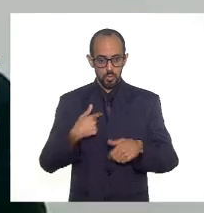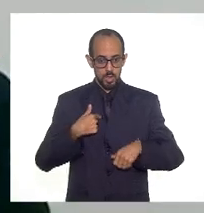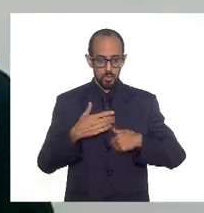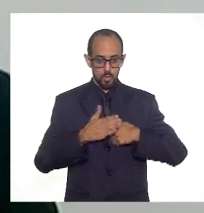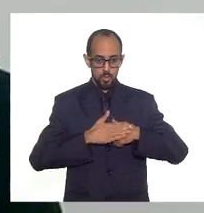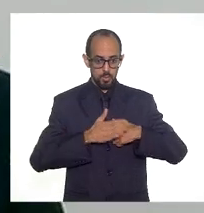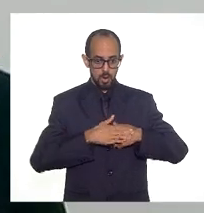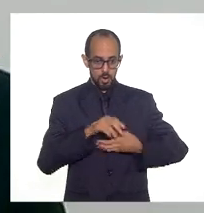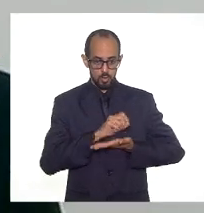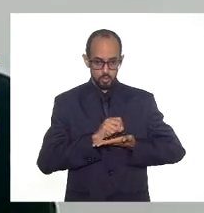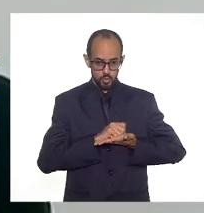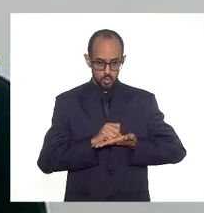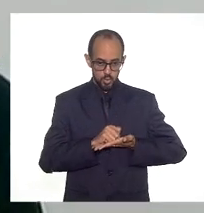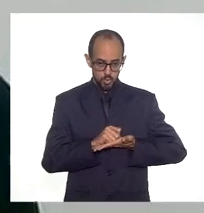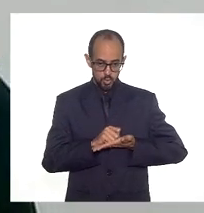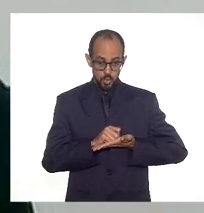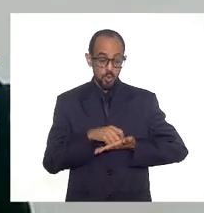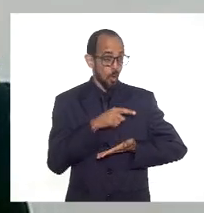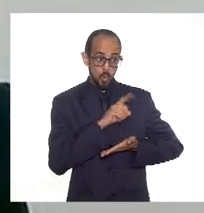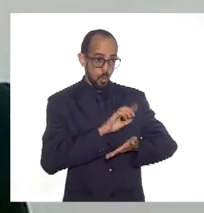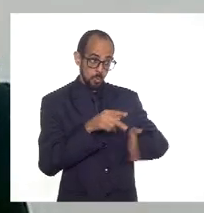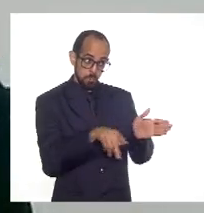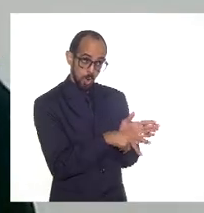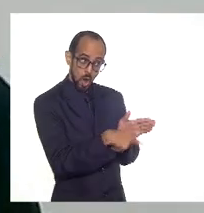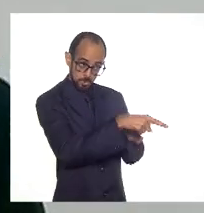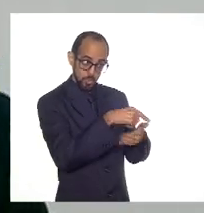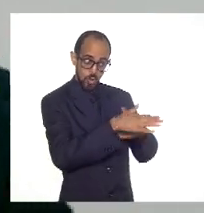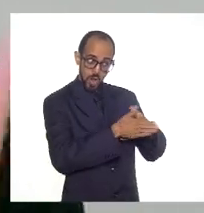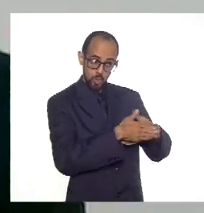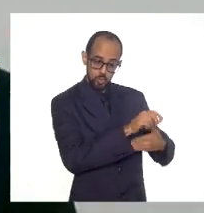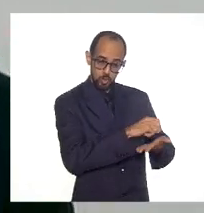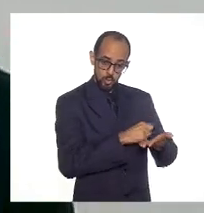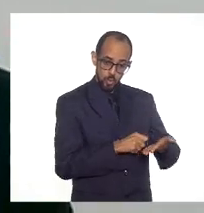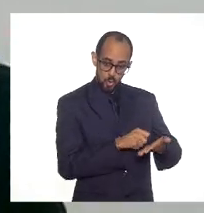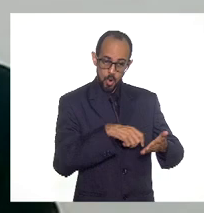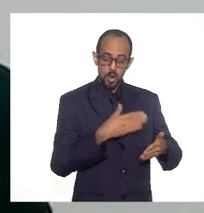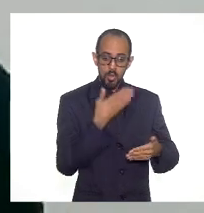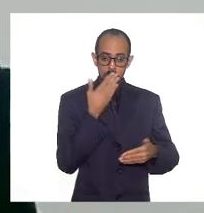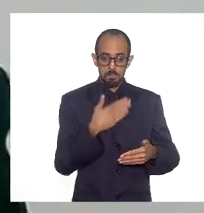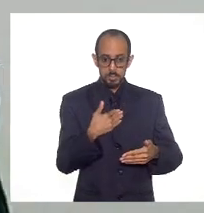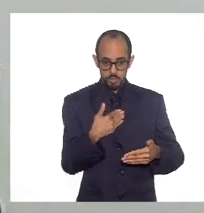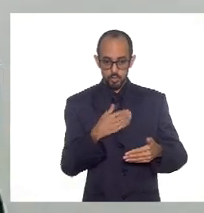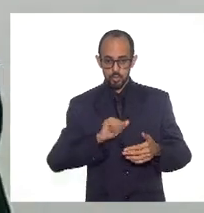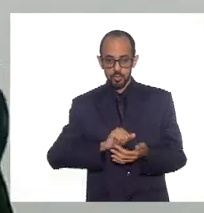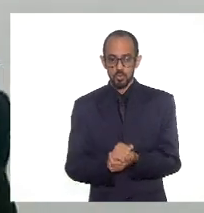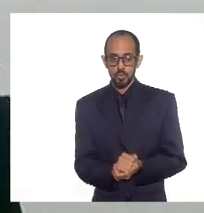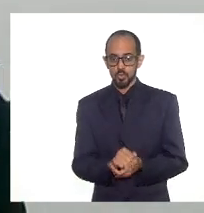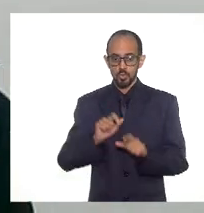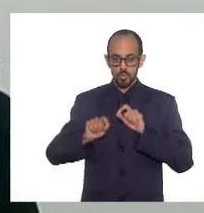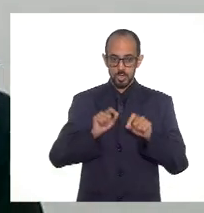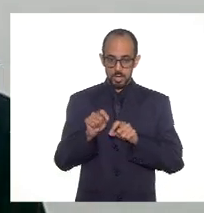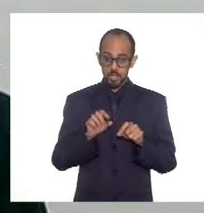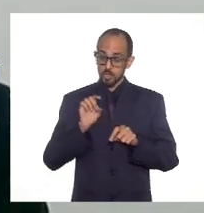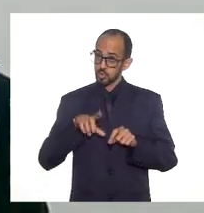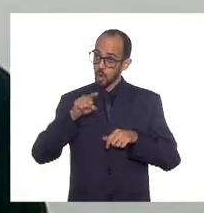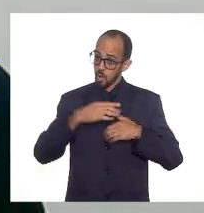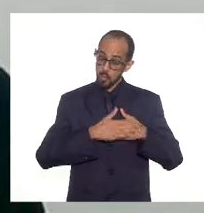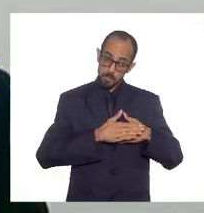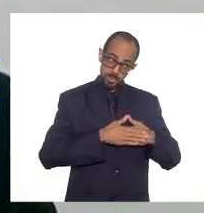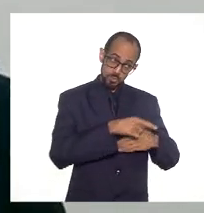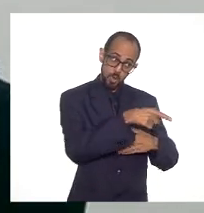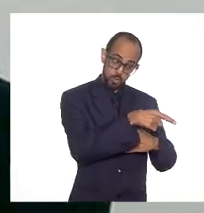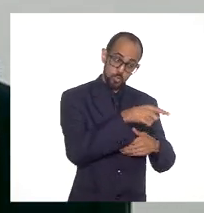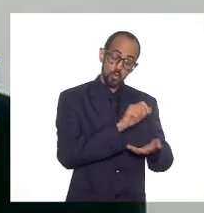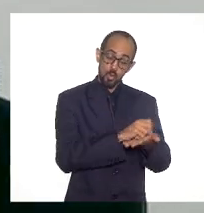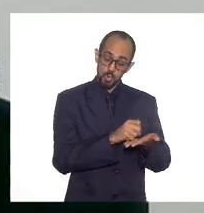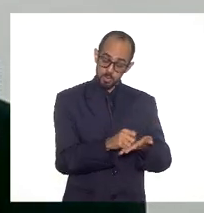projeto me ligou há pouco pedindo uma questão de ordem e eu quero fazer a Vossa Excelência, se bem que apenas o autor poderia fazê-lo. Mas eu